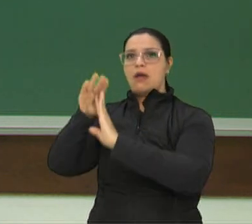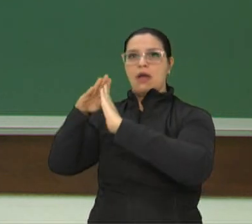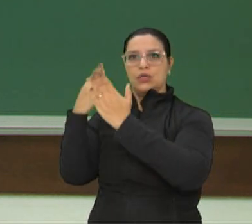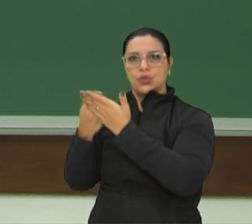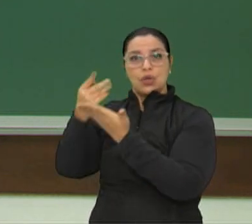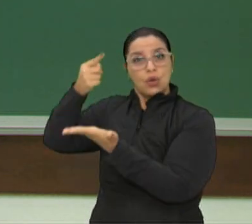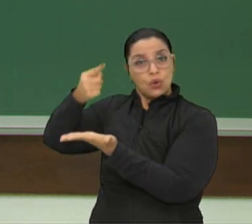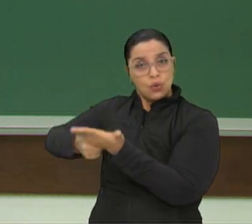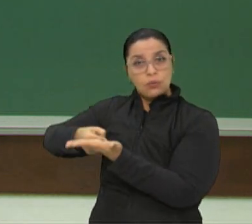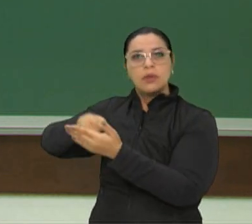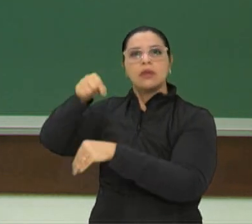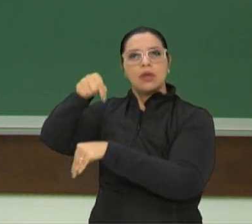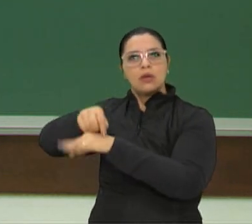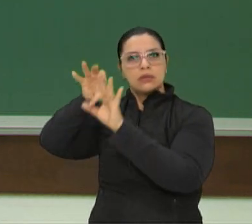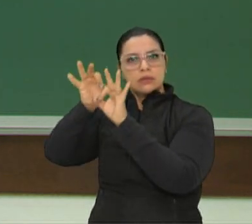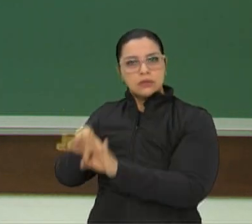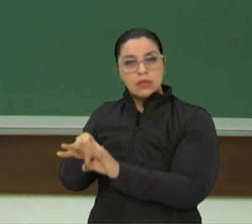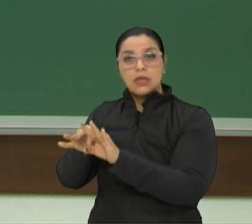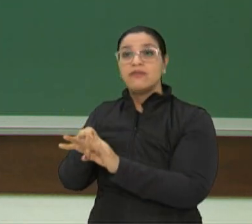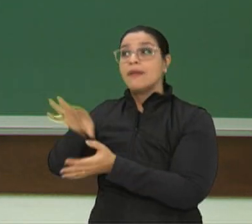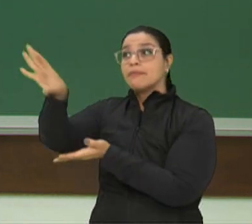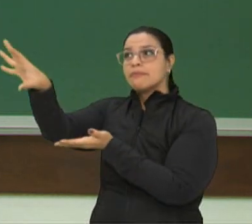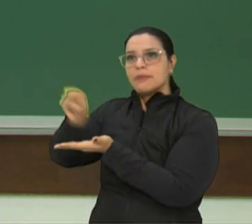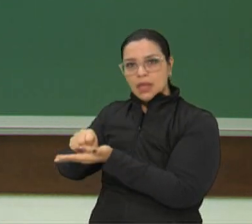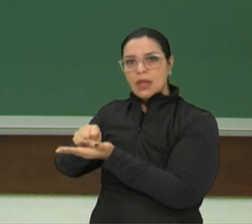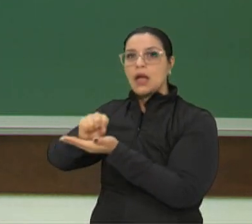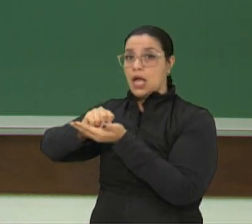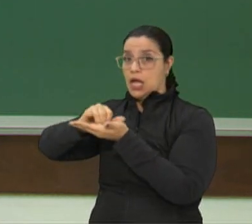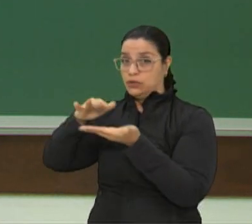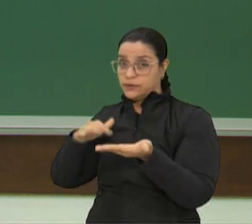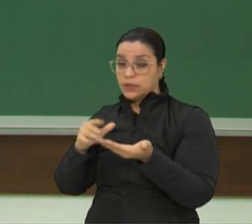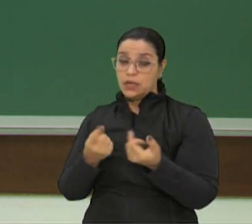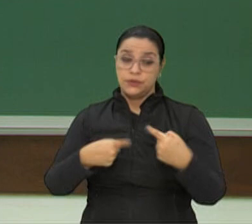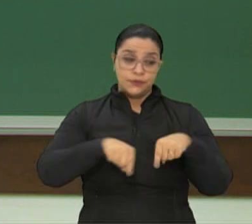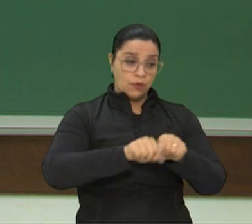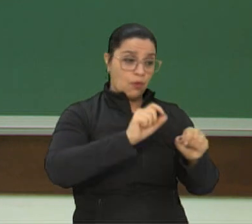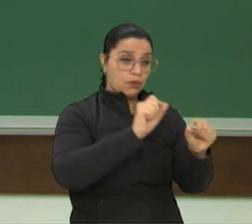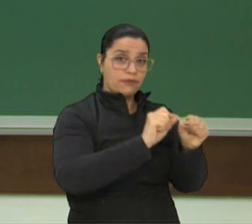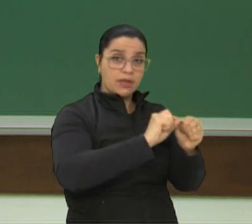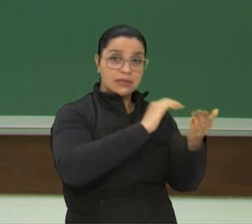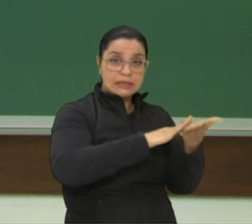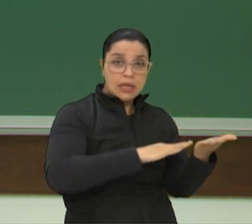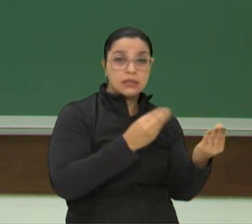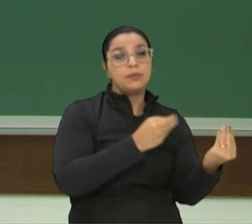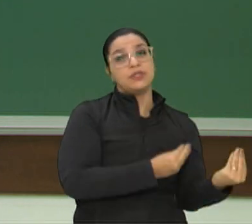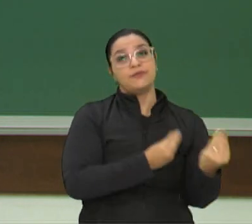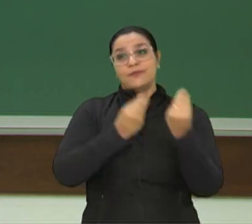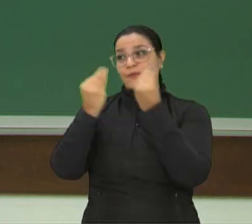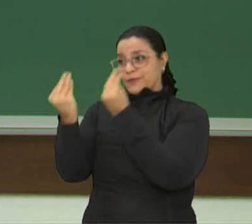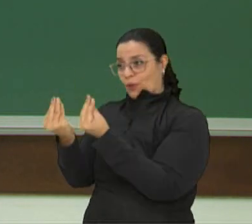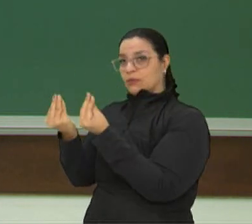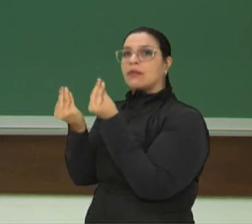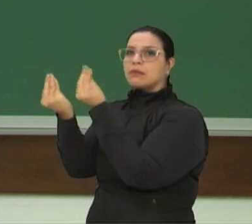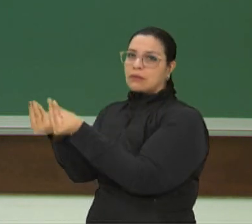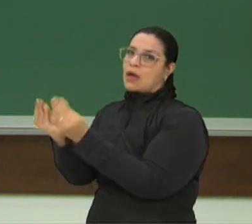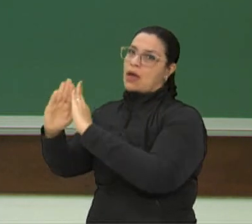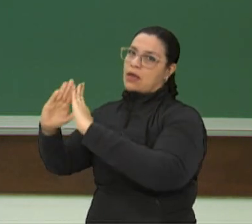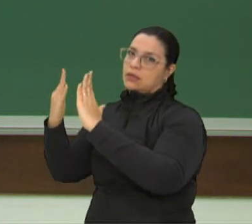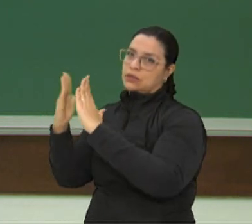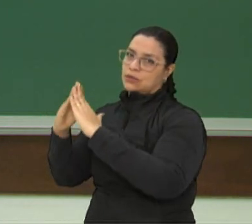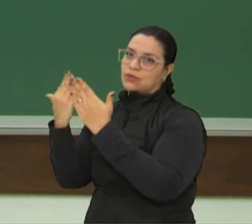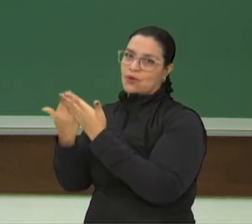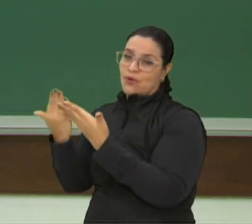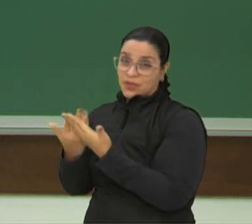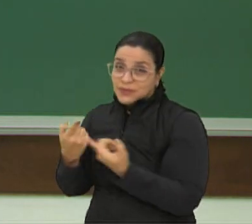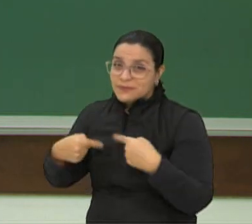escola, marcar um horário com a escola para retirar os trabalhos para você realizar, tá? E também para entregar os trabalhos, perfeito? Então,